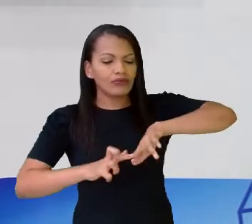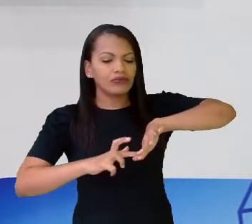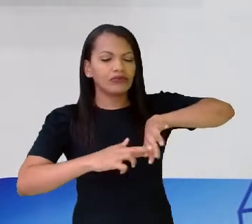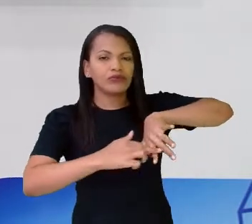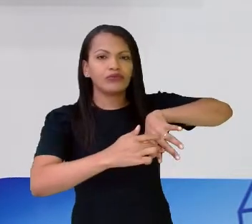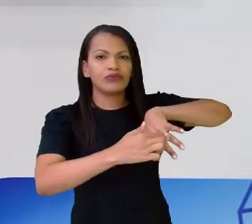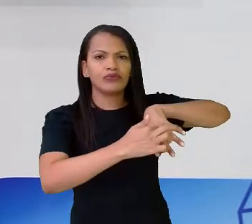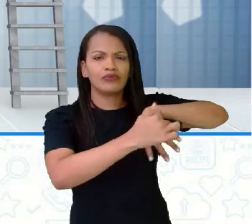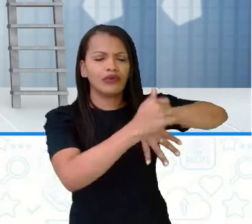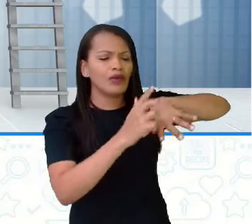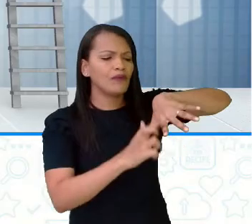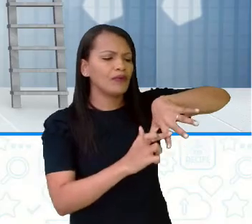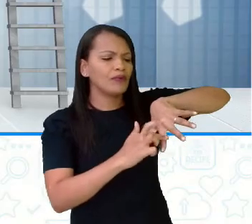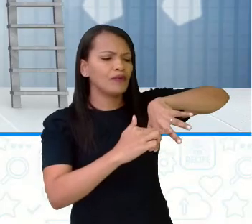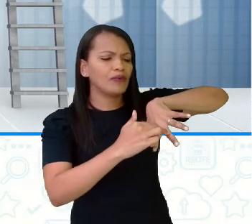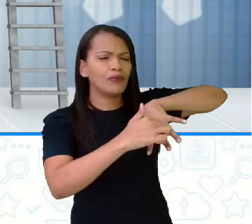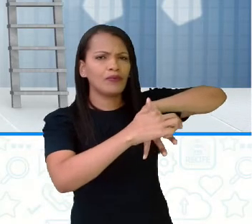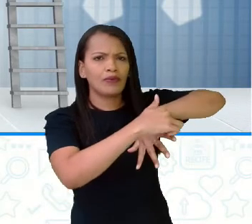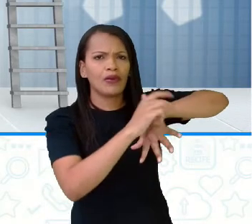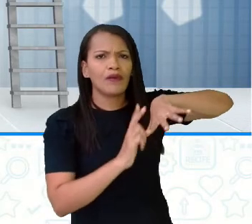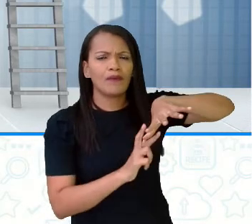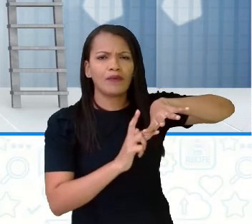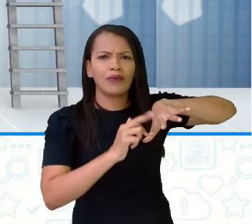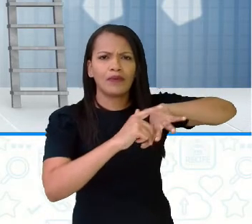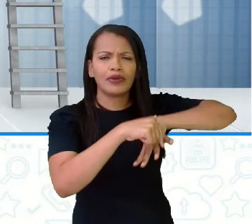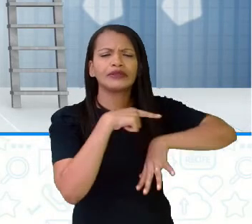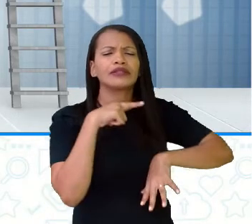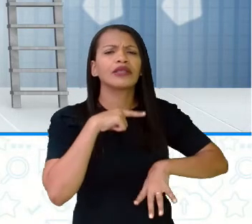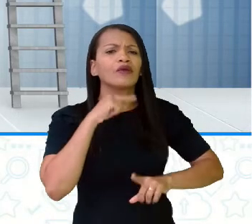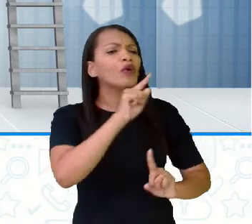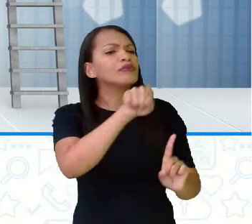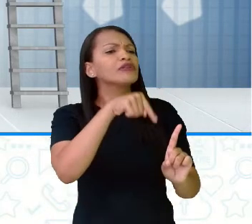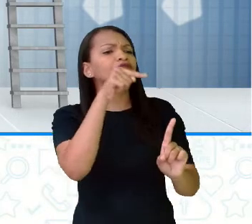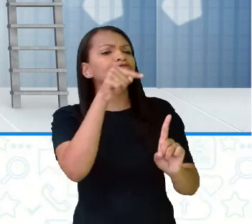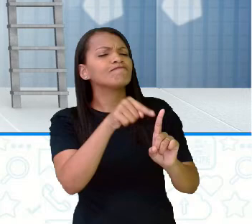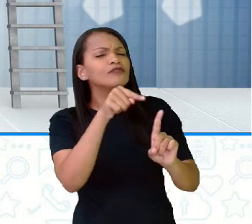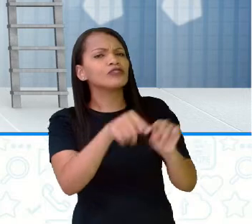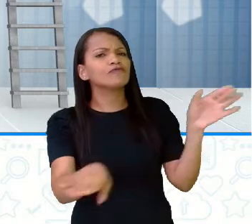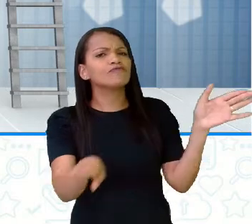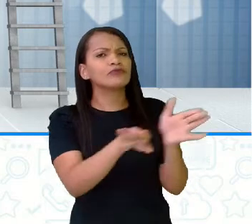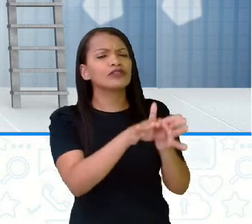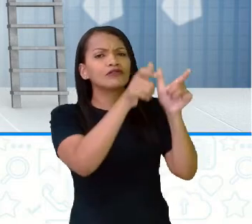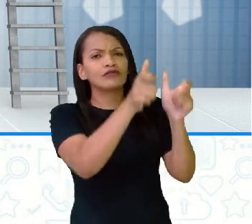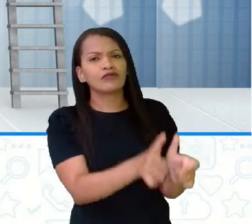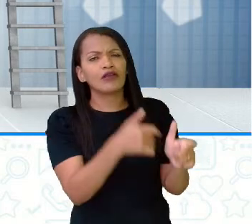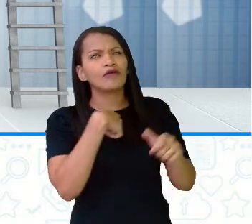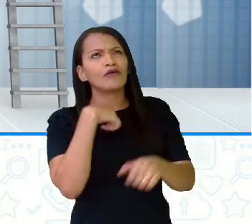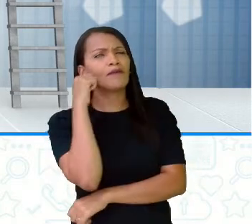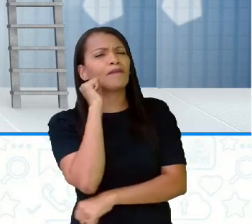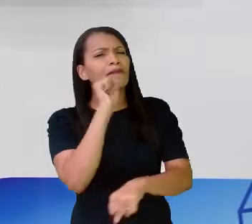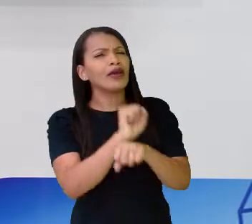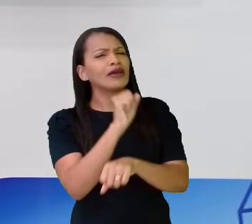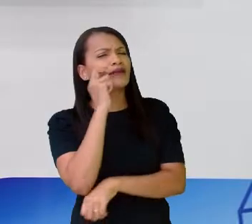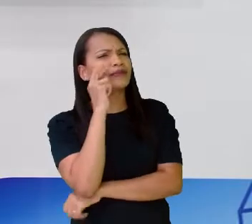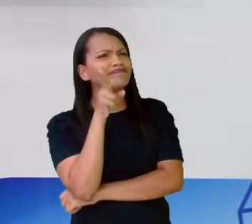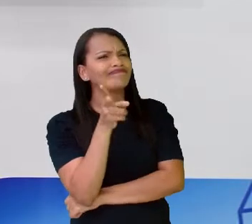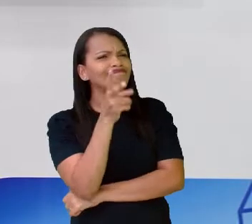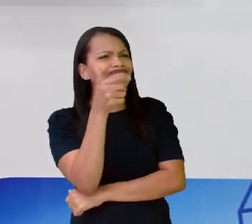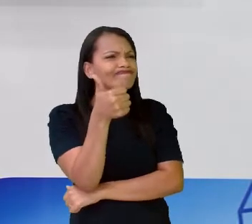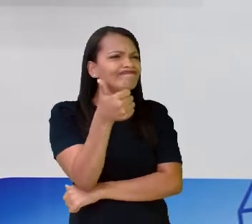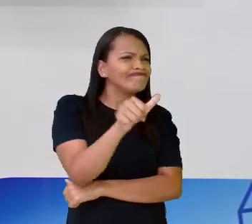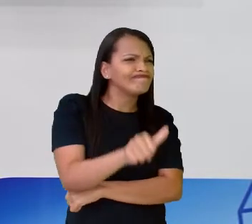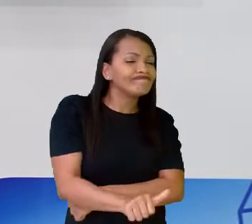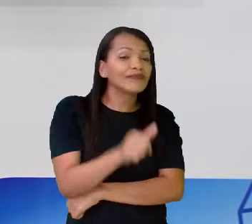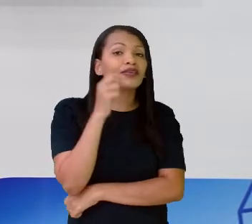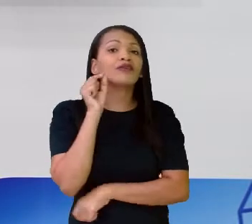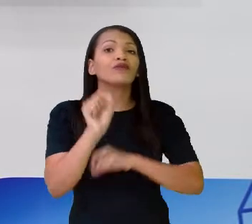escadas. Elas têm a opção de chegar em algum canto e elas vão subindo as escadas. Se você parar para analisar, qual dessas